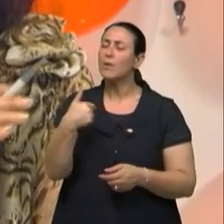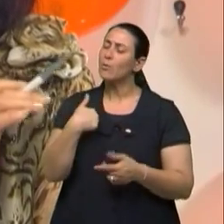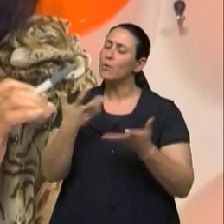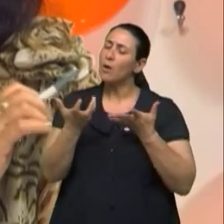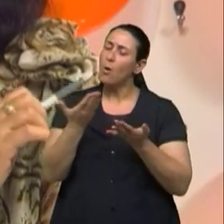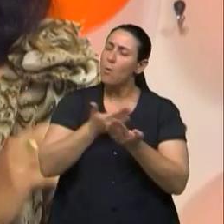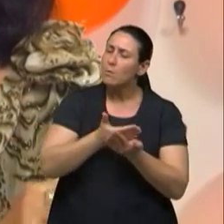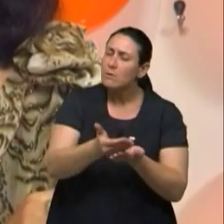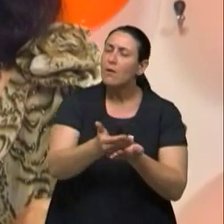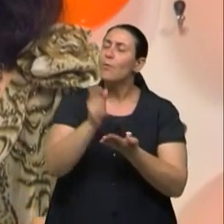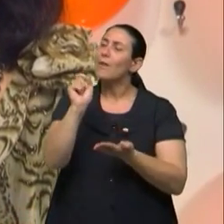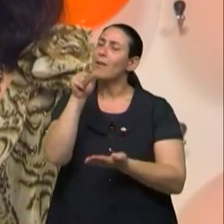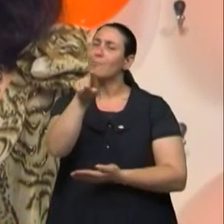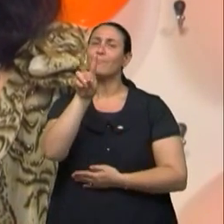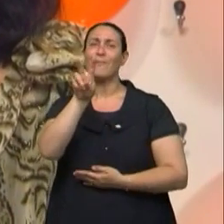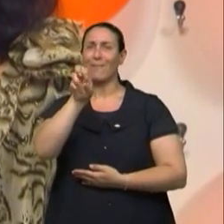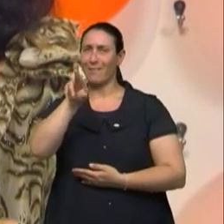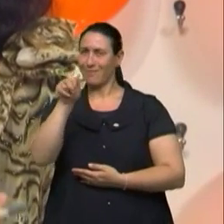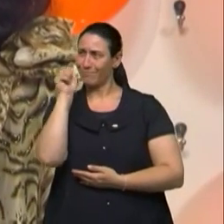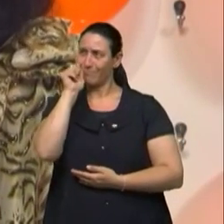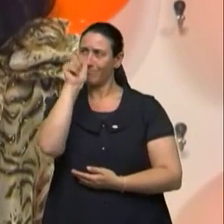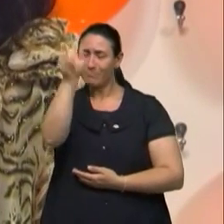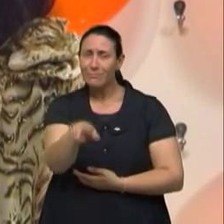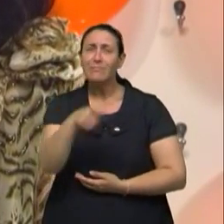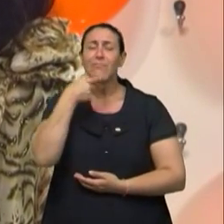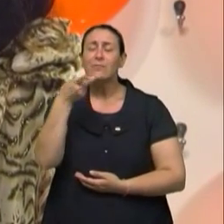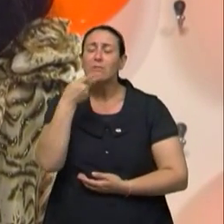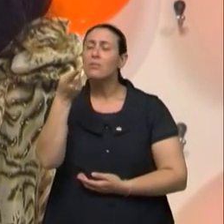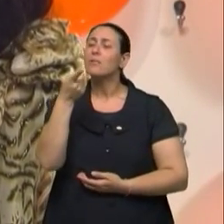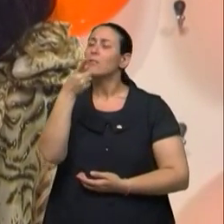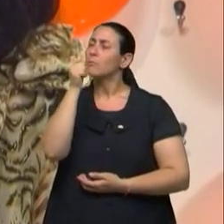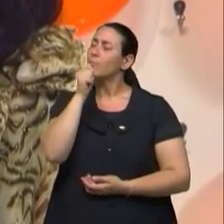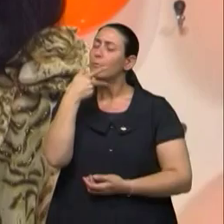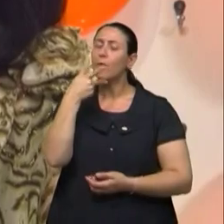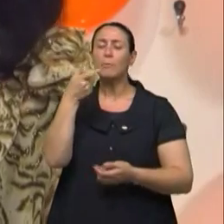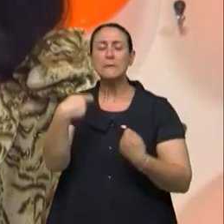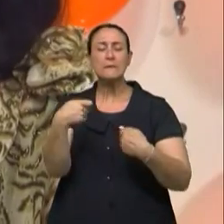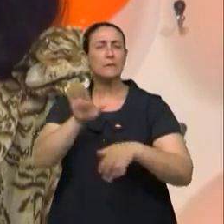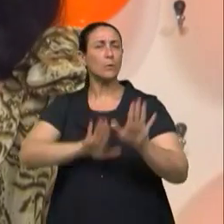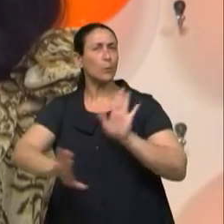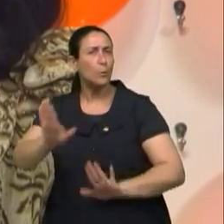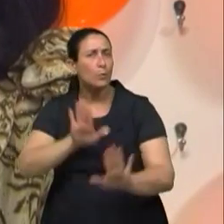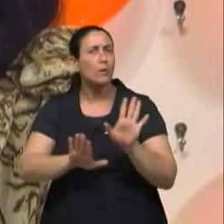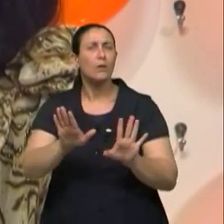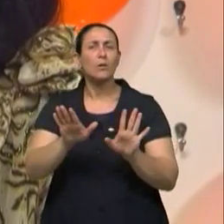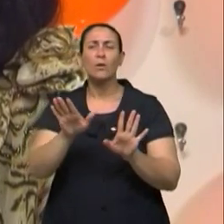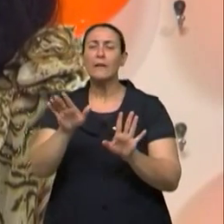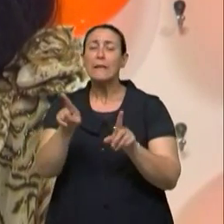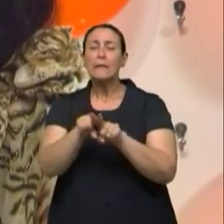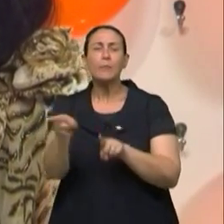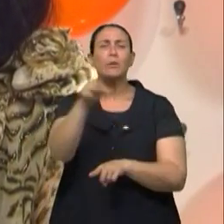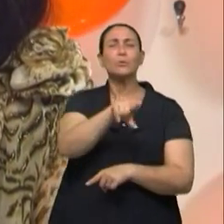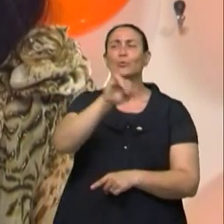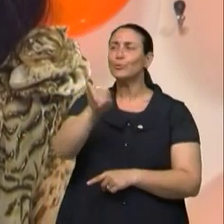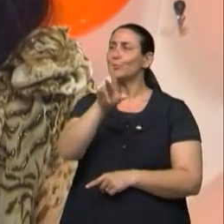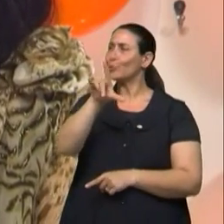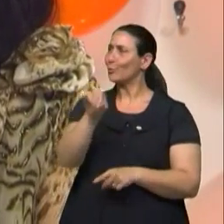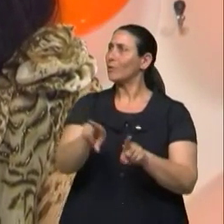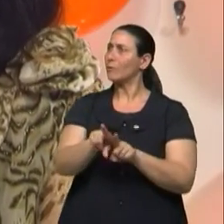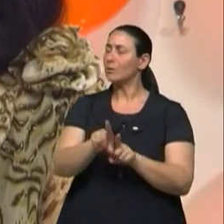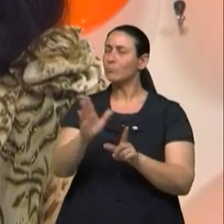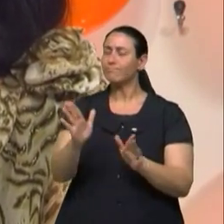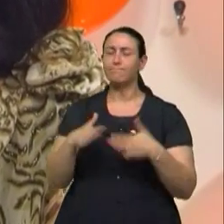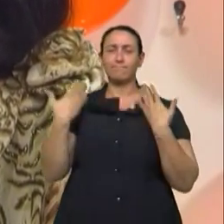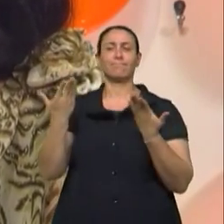começar pelo que ela falou ali dos cuidados e dele, do Júlio, quando recebeu a notícia.